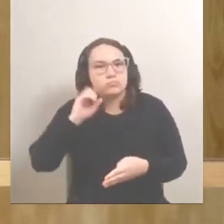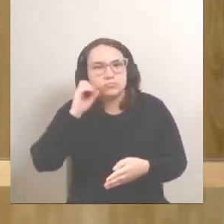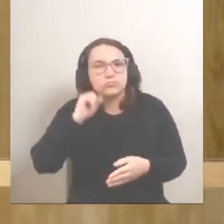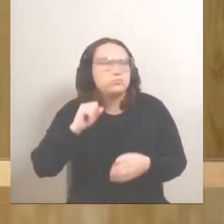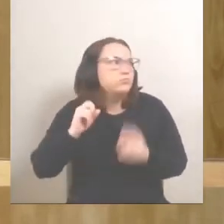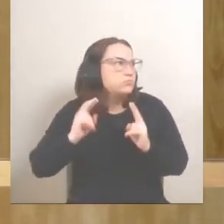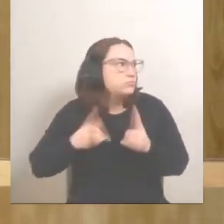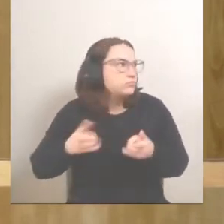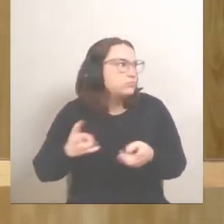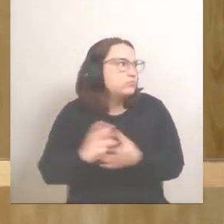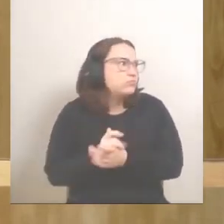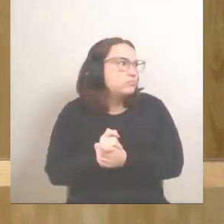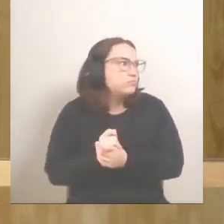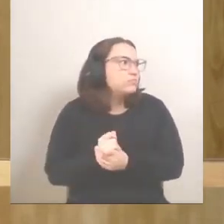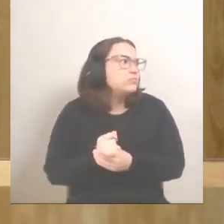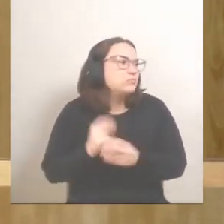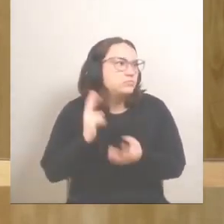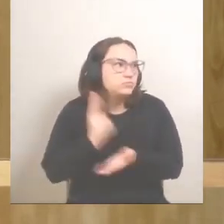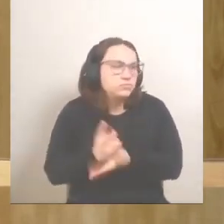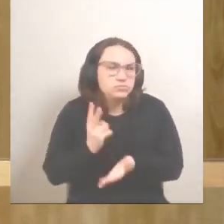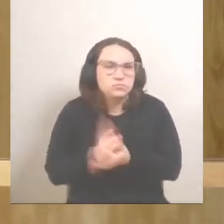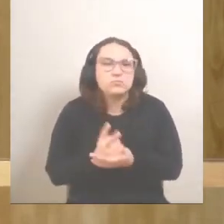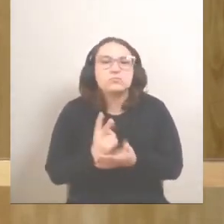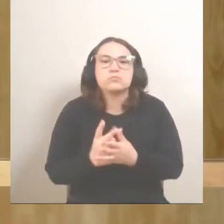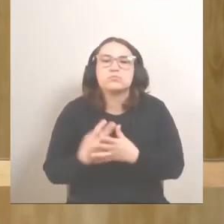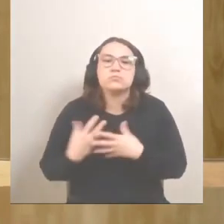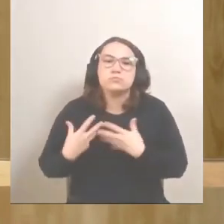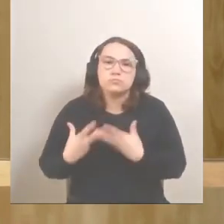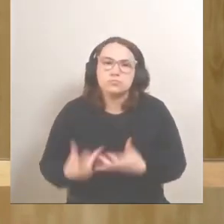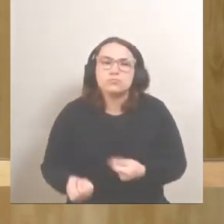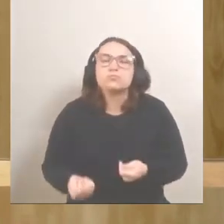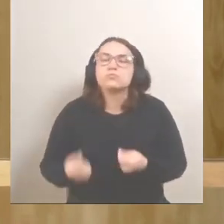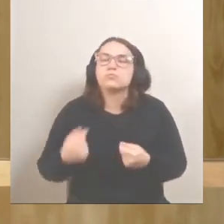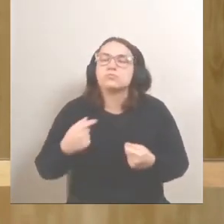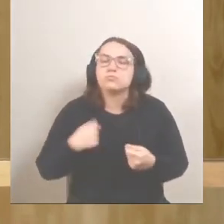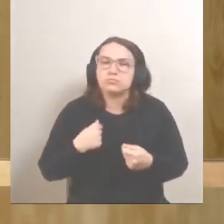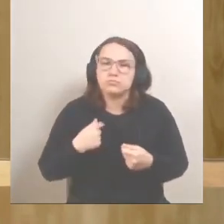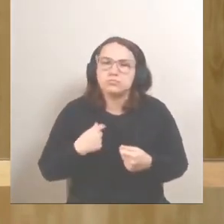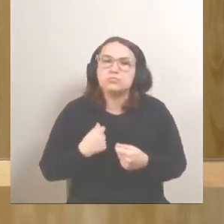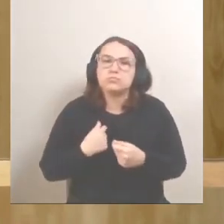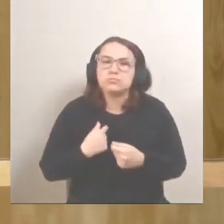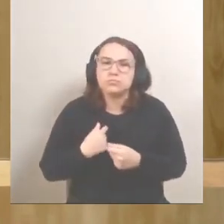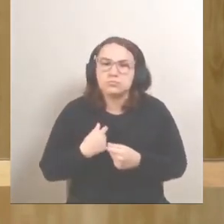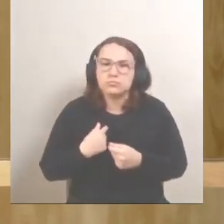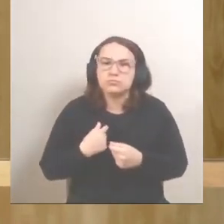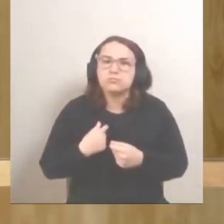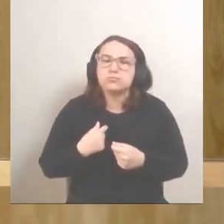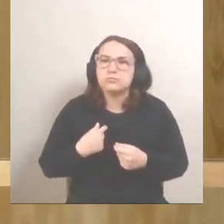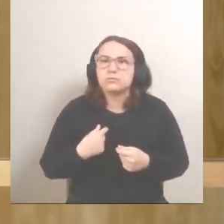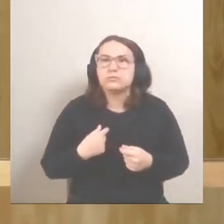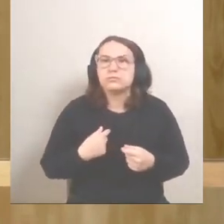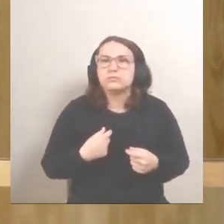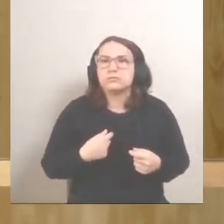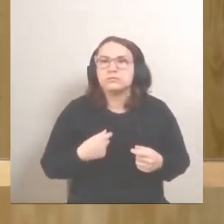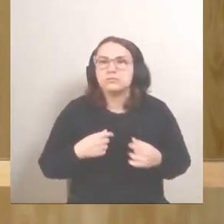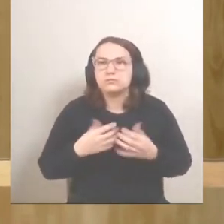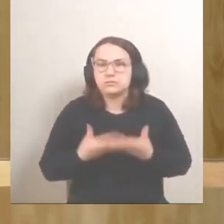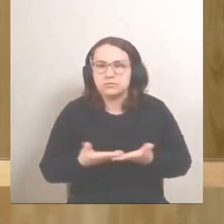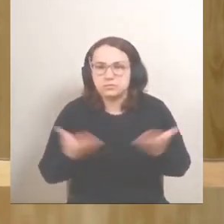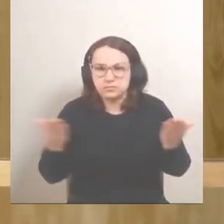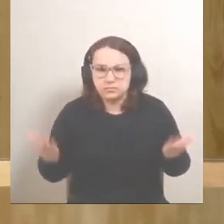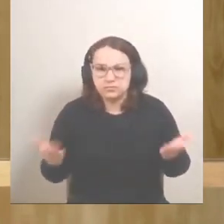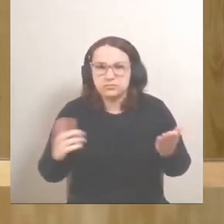permanente. Então, conte sim conosco, conte com o nosso mandato para trazer as justas reivindicações que vocês